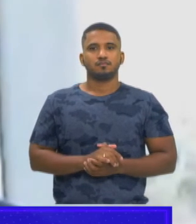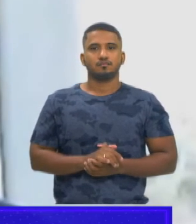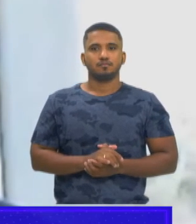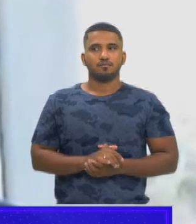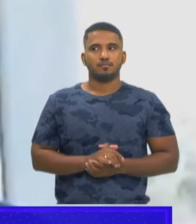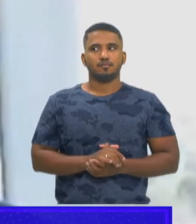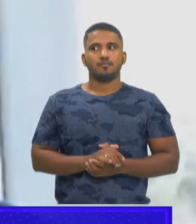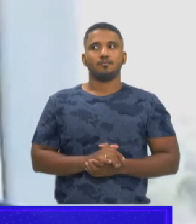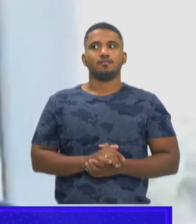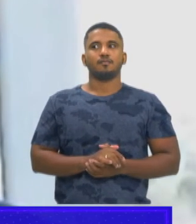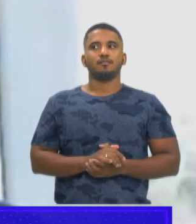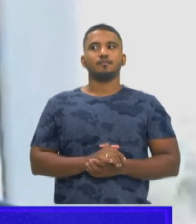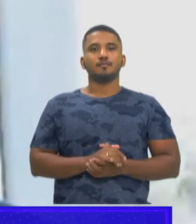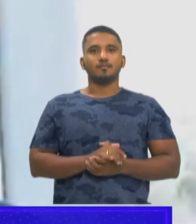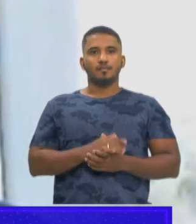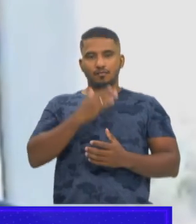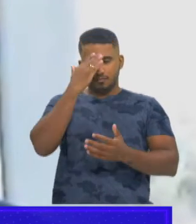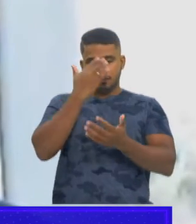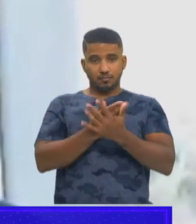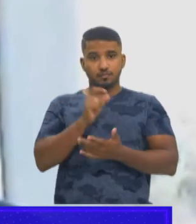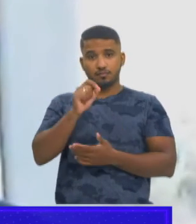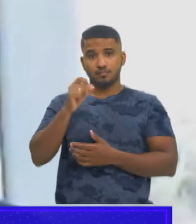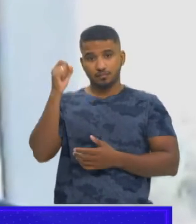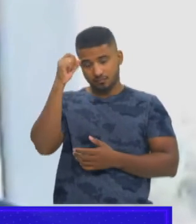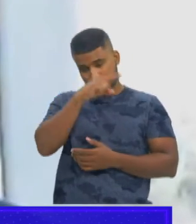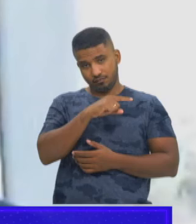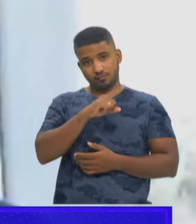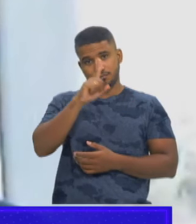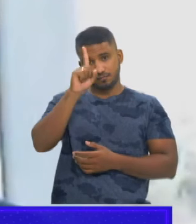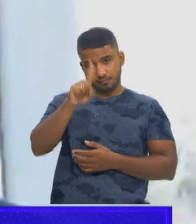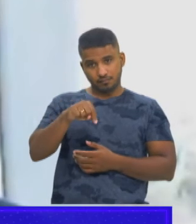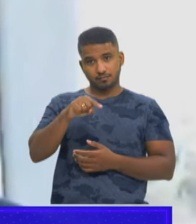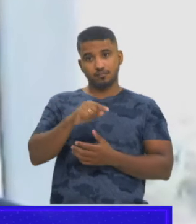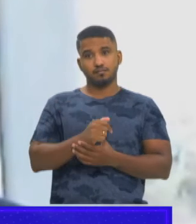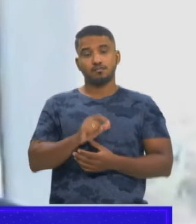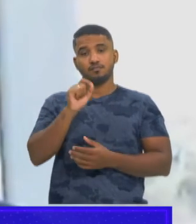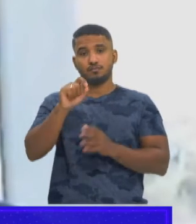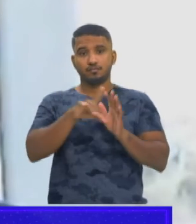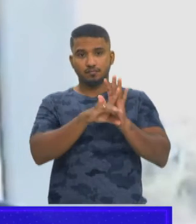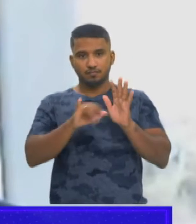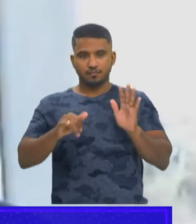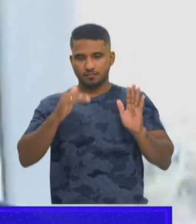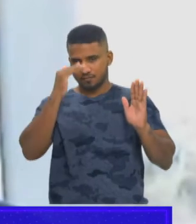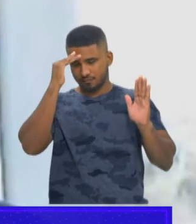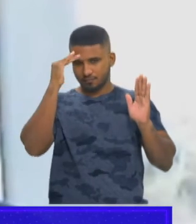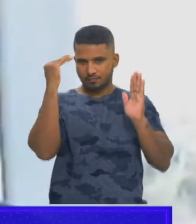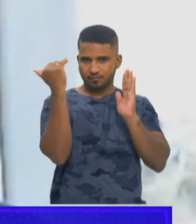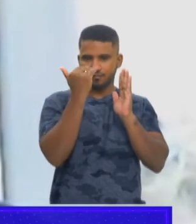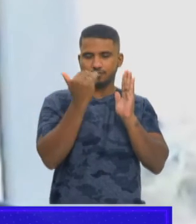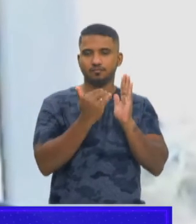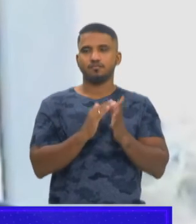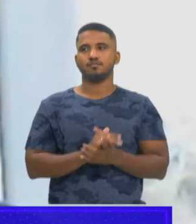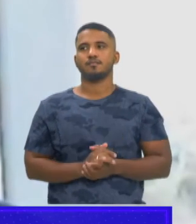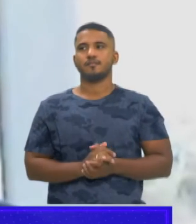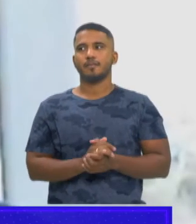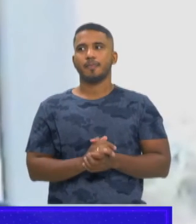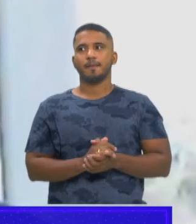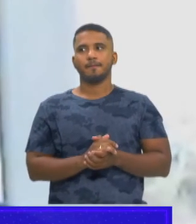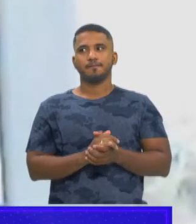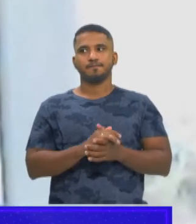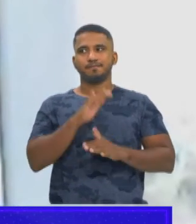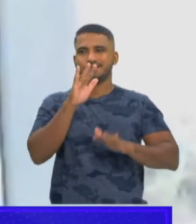Chico, acredito que a maior dificuldade é que a lei seja cumprida. Muitas vezes nós